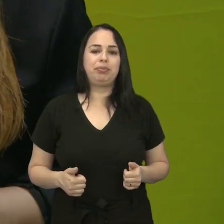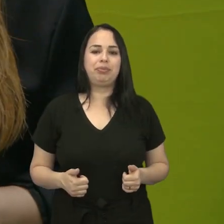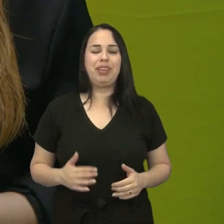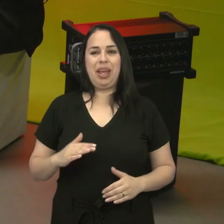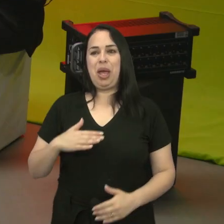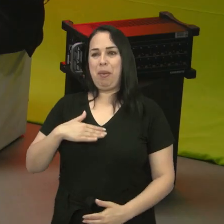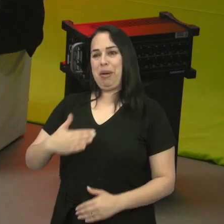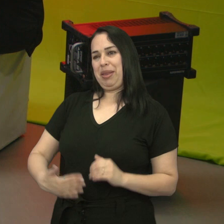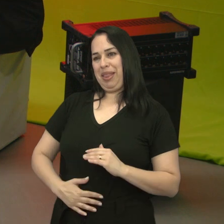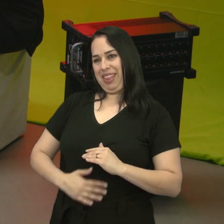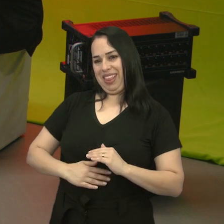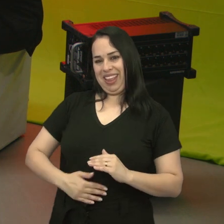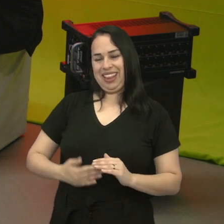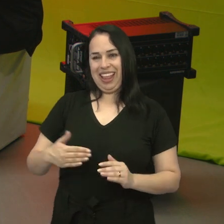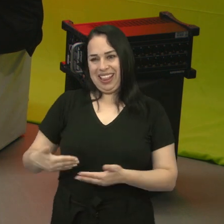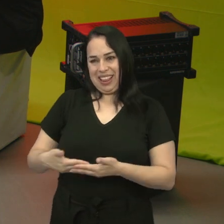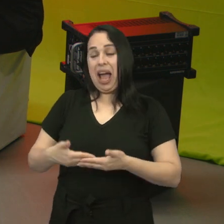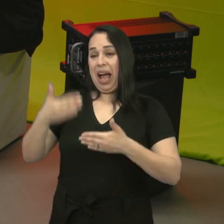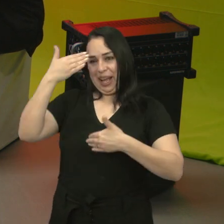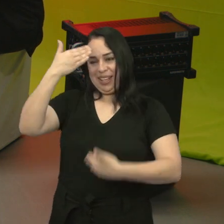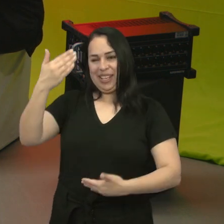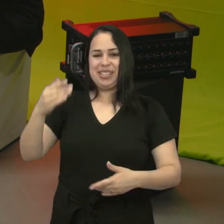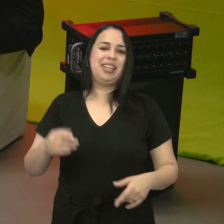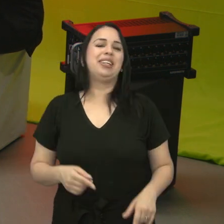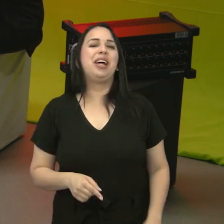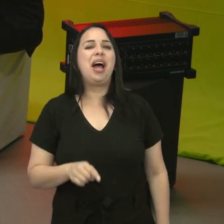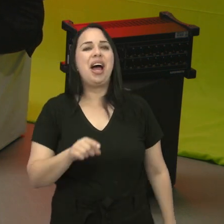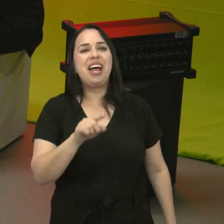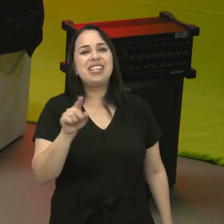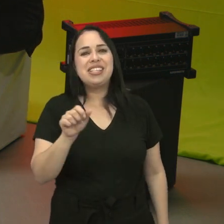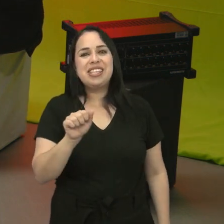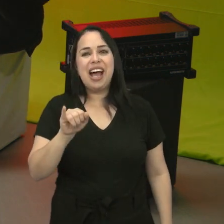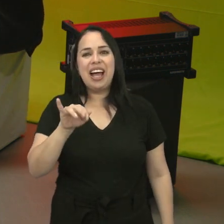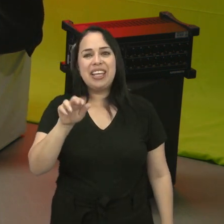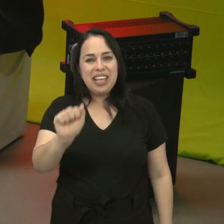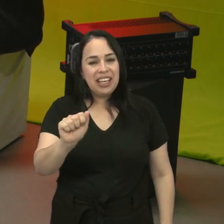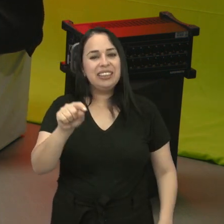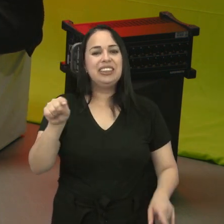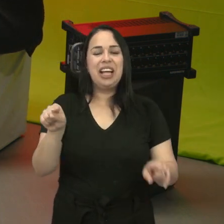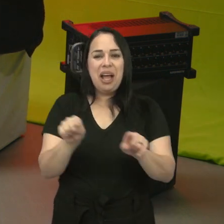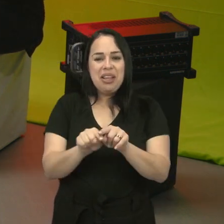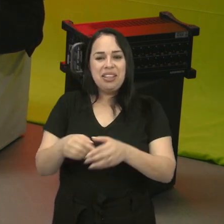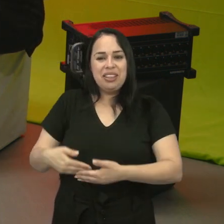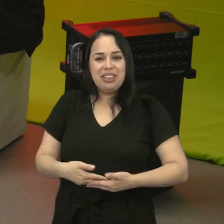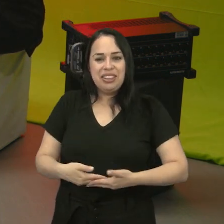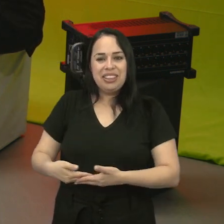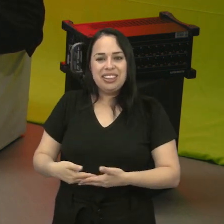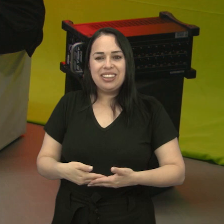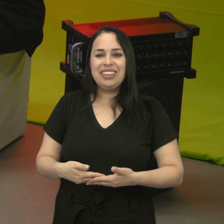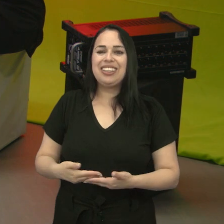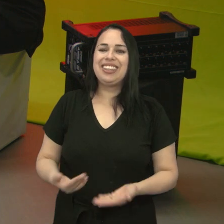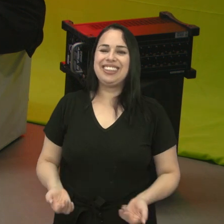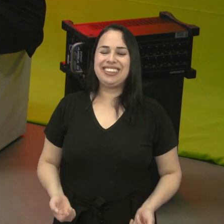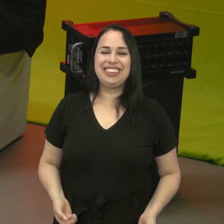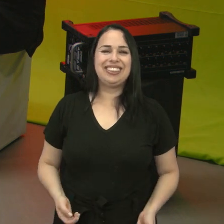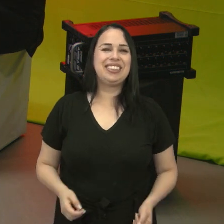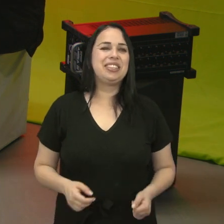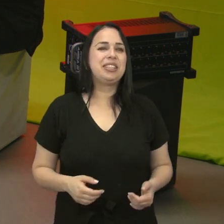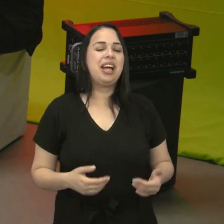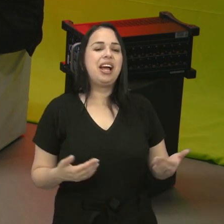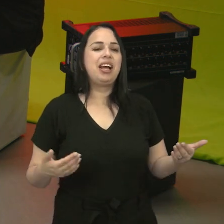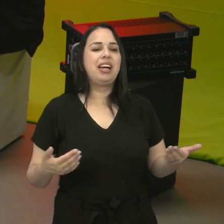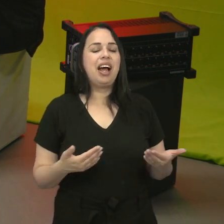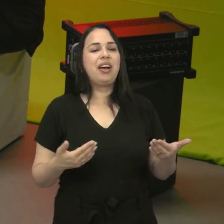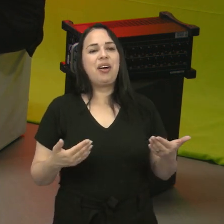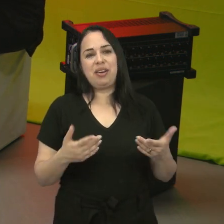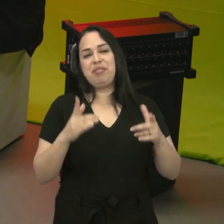e a Neném. Ah. E a Zaya, né? Nadine, uma obrigada. Só podia. Tá vindo pra dar continuidade. Logo a